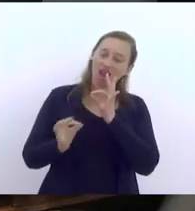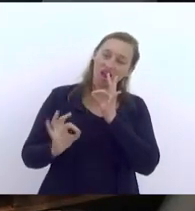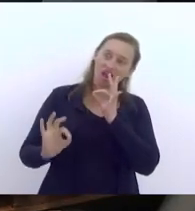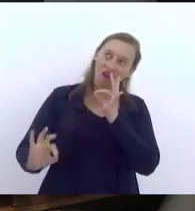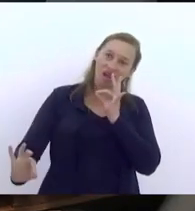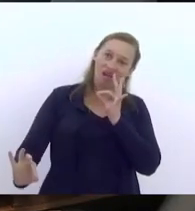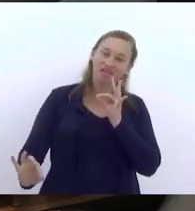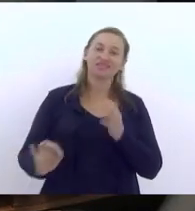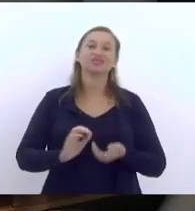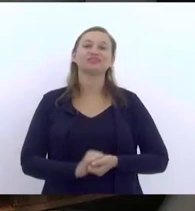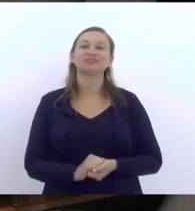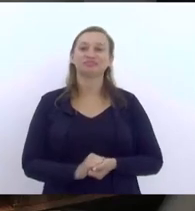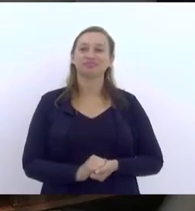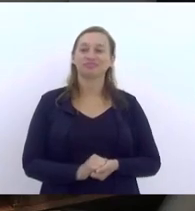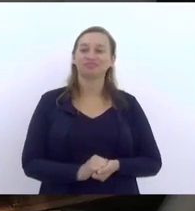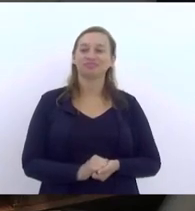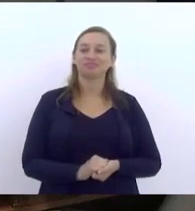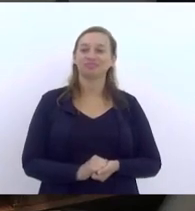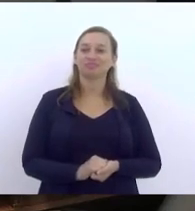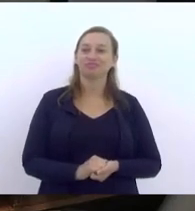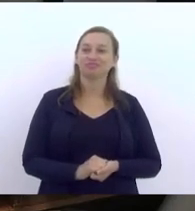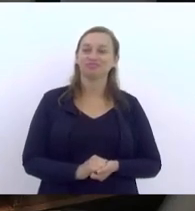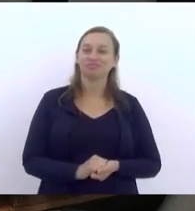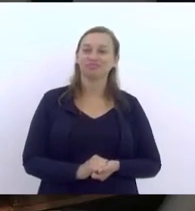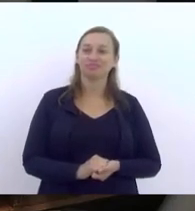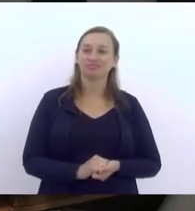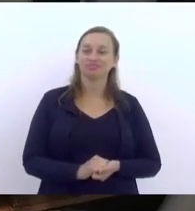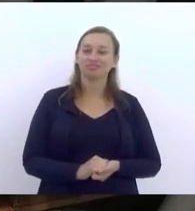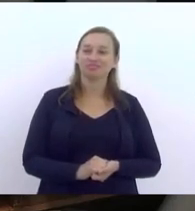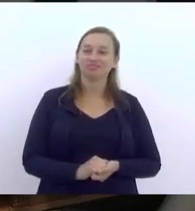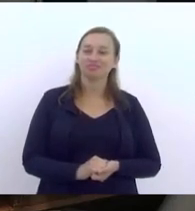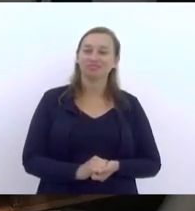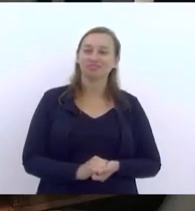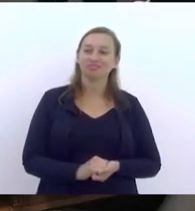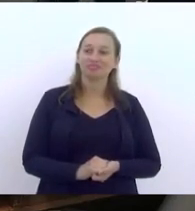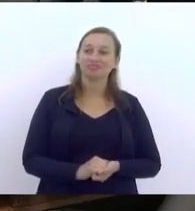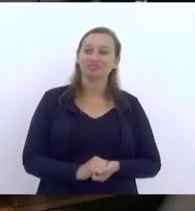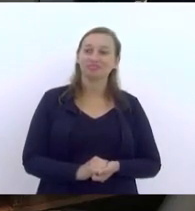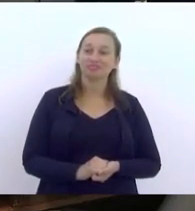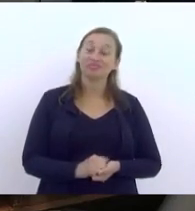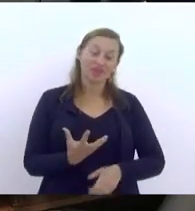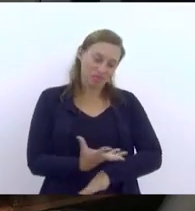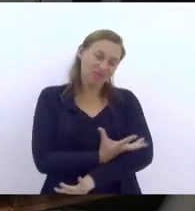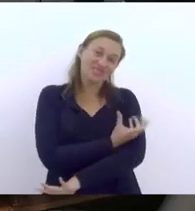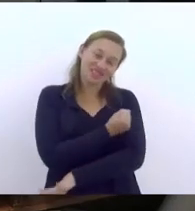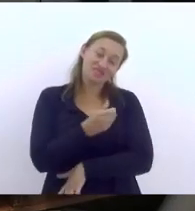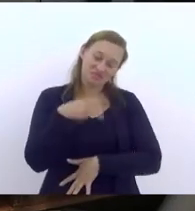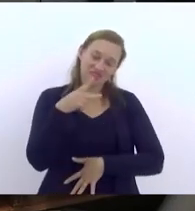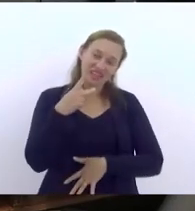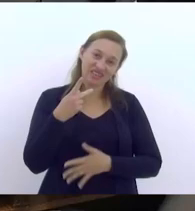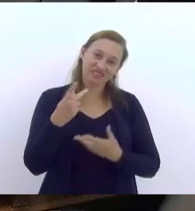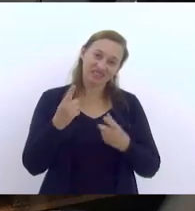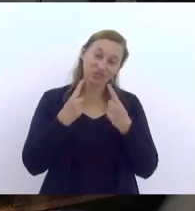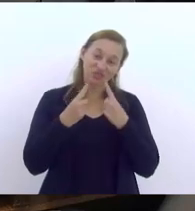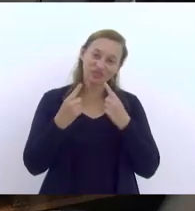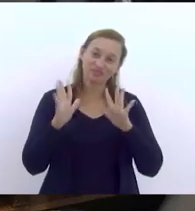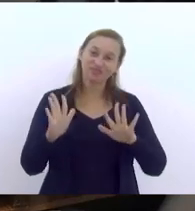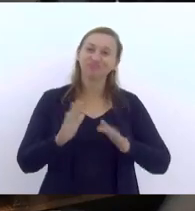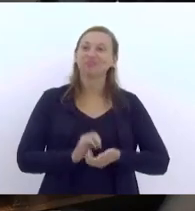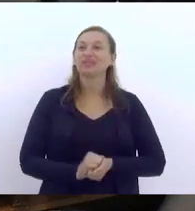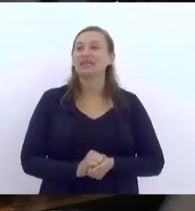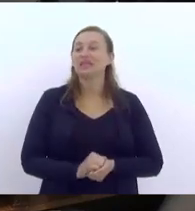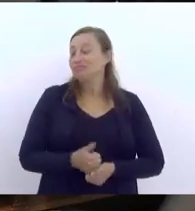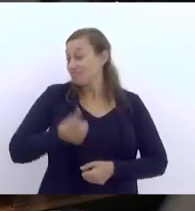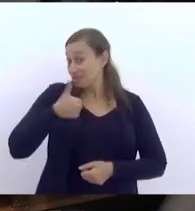longo discurso... Todos os anteriores... A gente... se emocionaram com a discussão. Eu primeiro